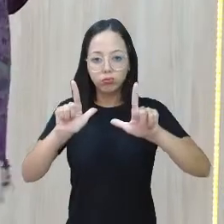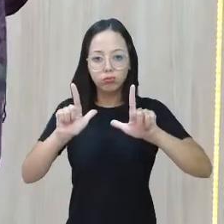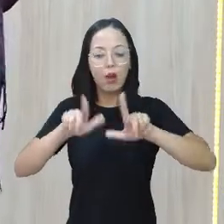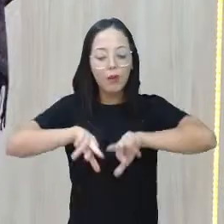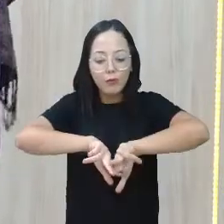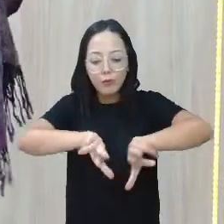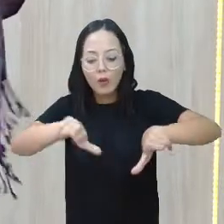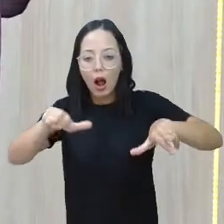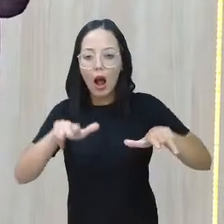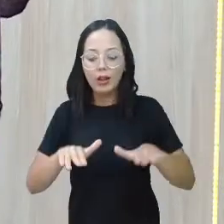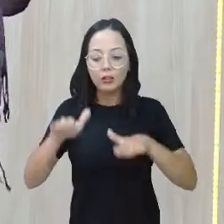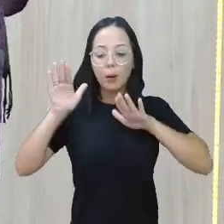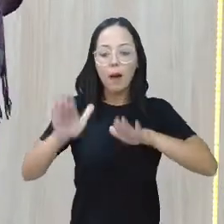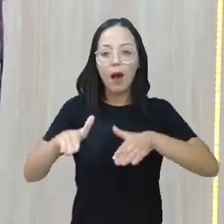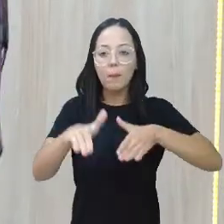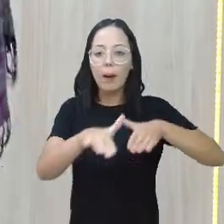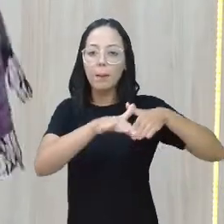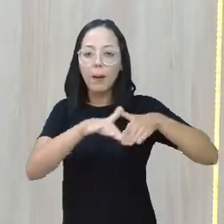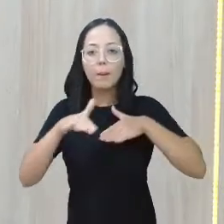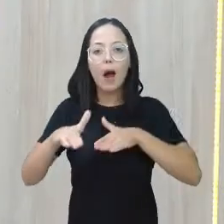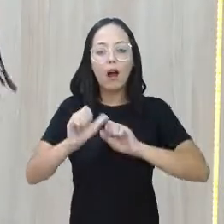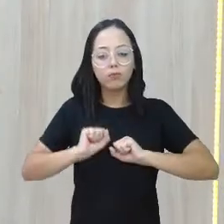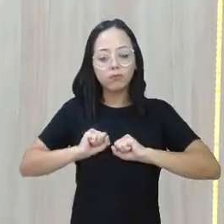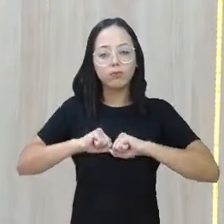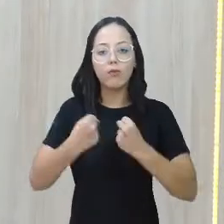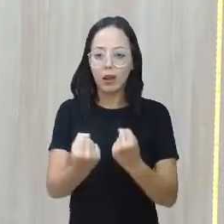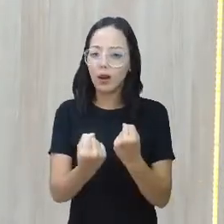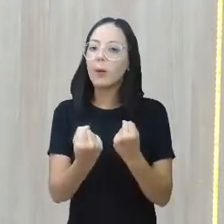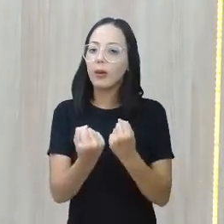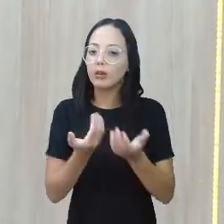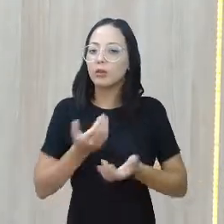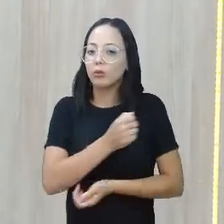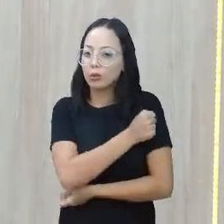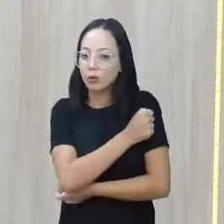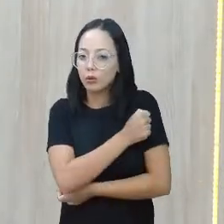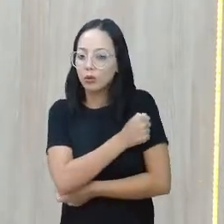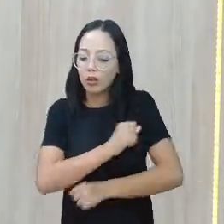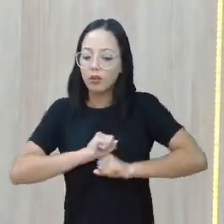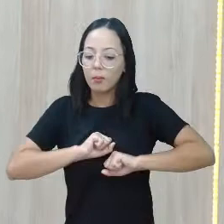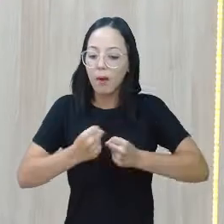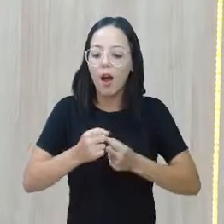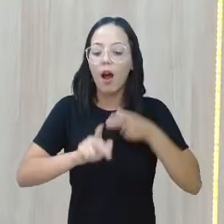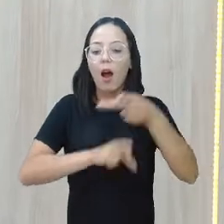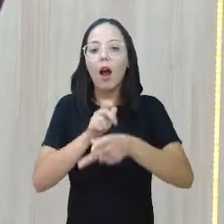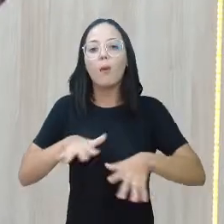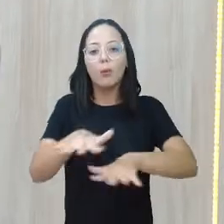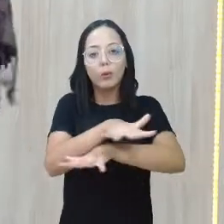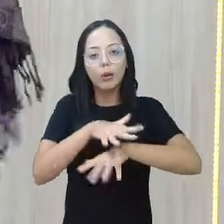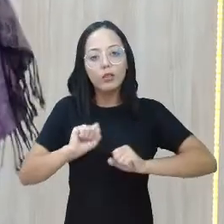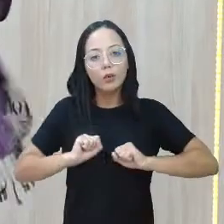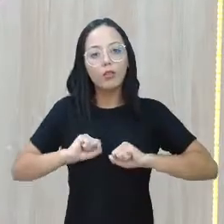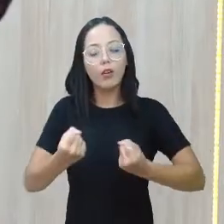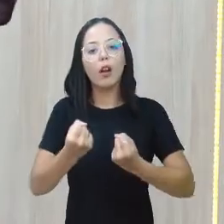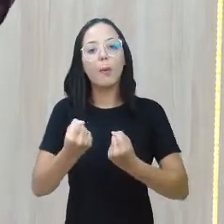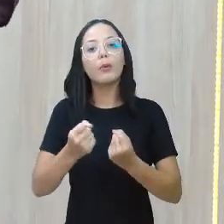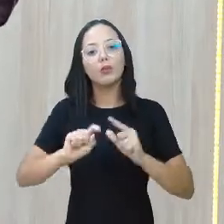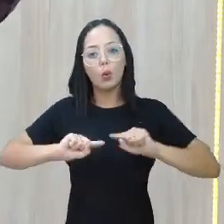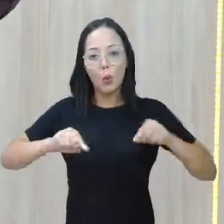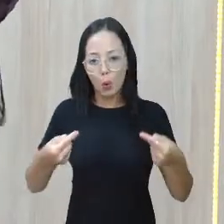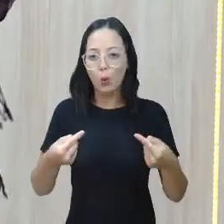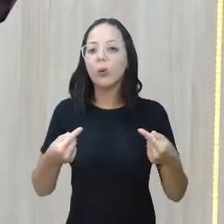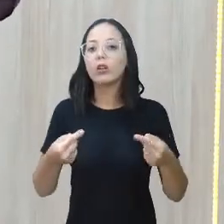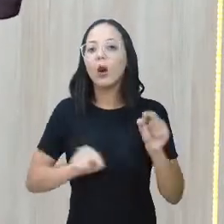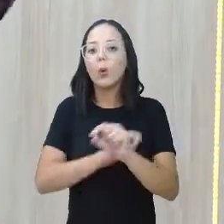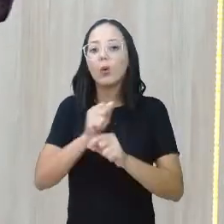homéricas, ela guiou um enfrentamento dos estudantes, né, da população contra